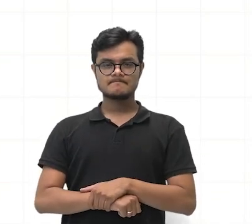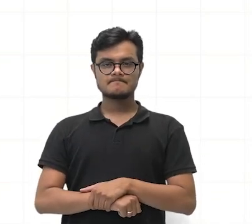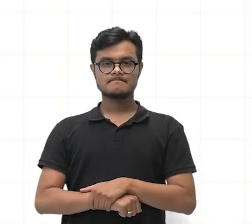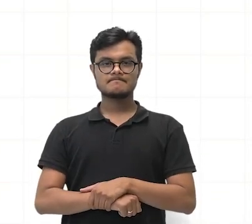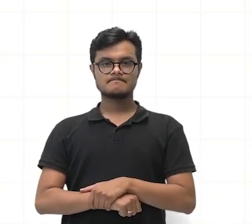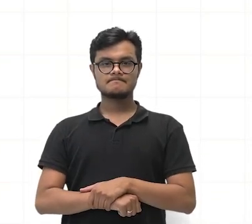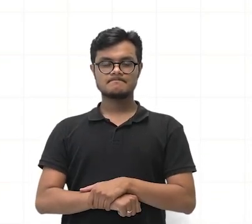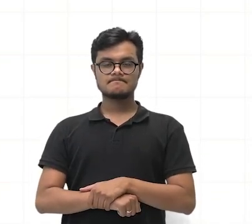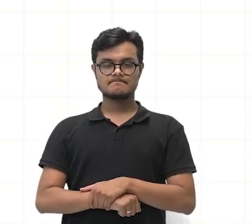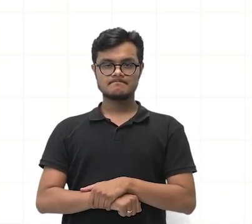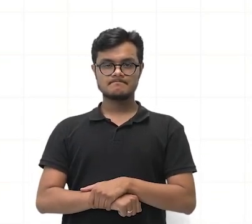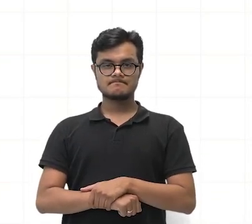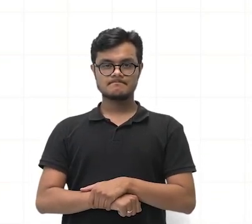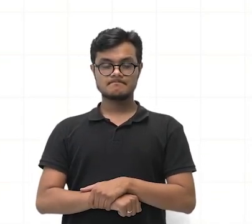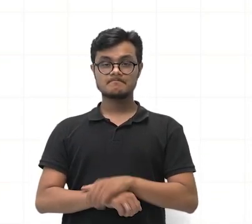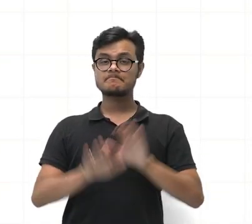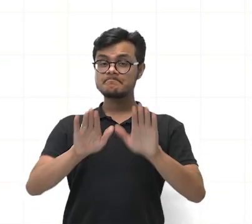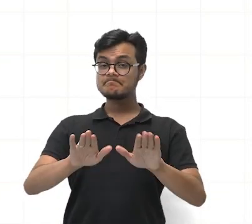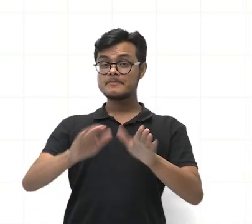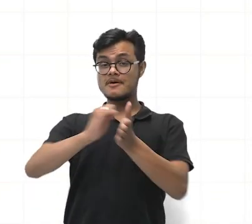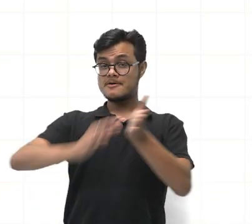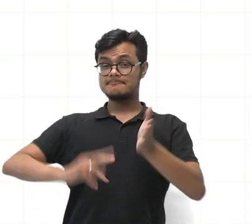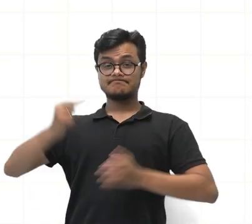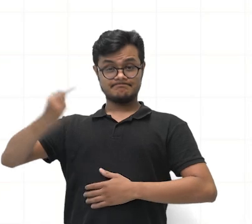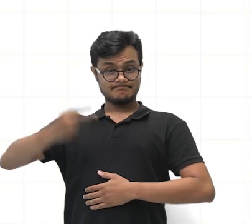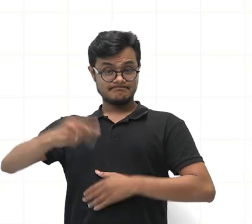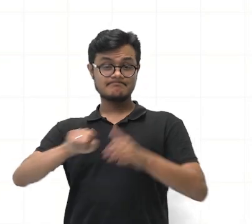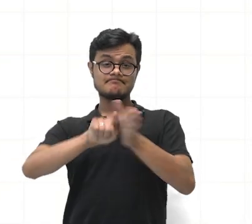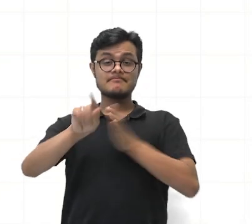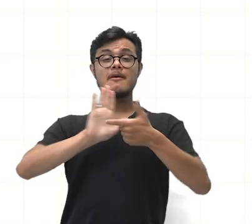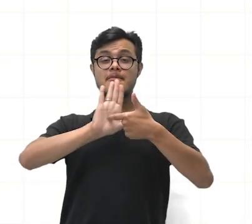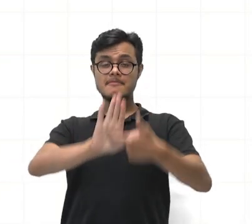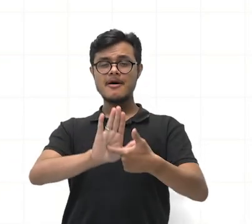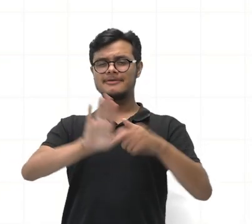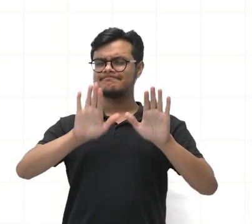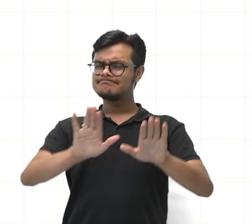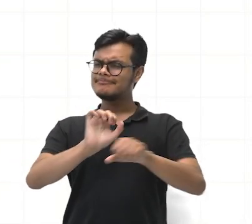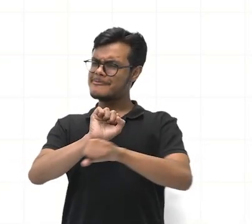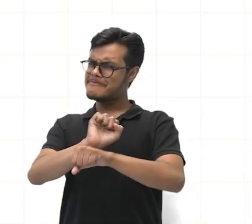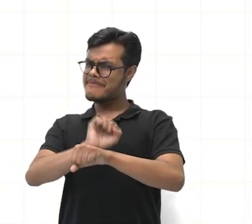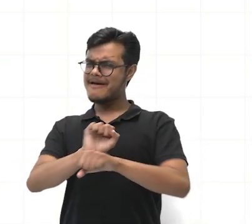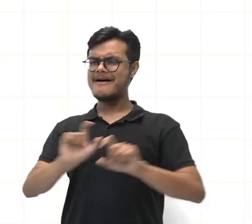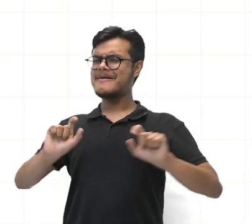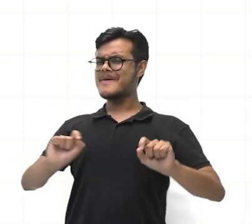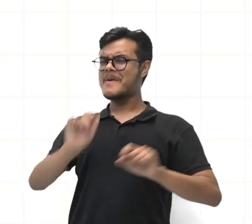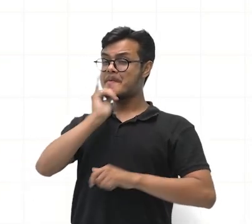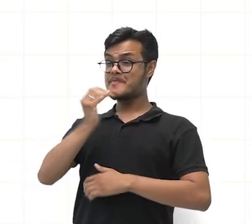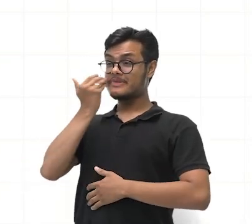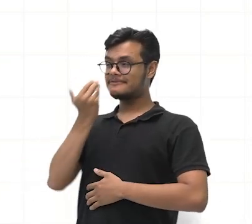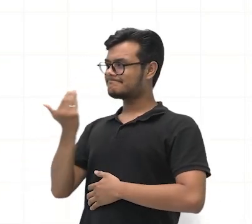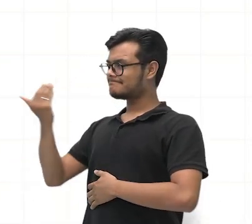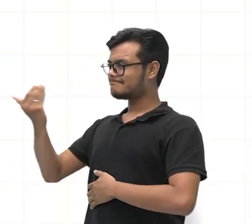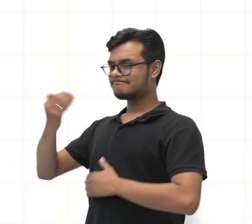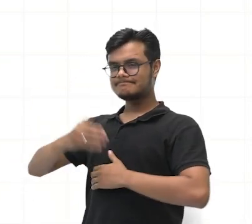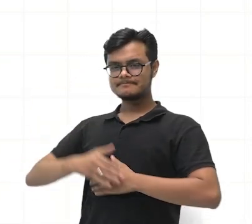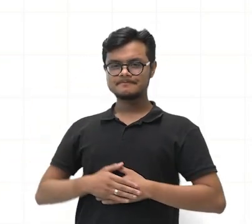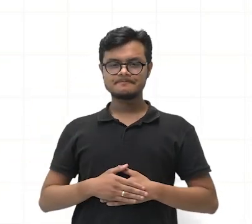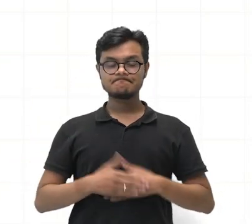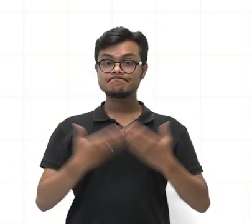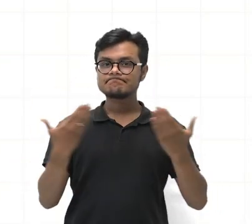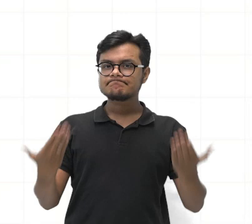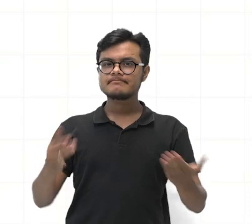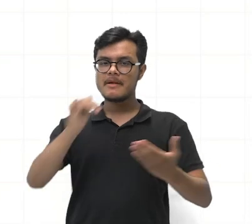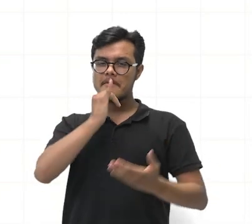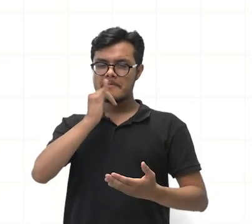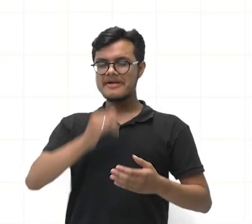Vamos continuar porque tem ainda um exemplo 2. Vejamos aqui o que nos aguarda aqui no exemplo 2. Olha só, você